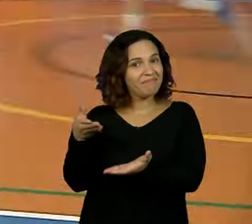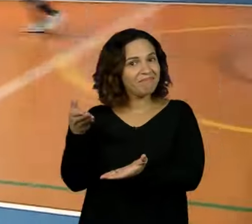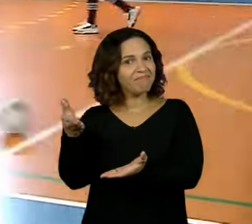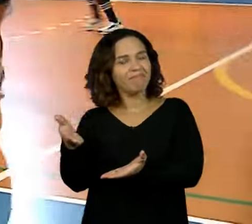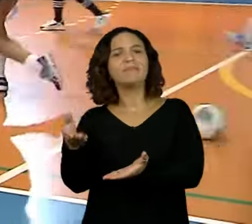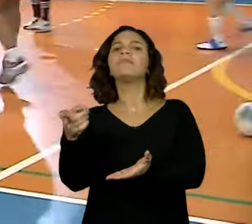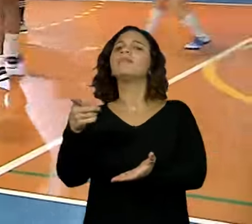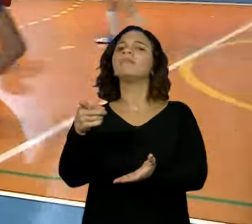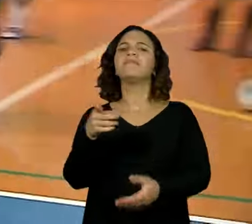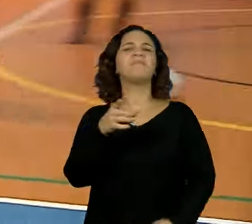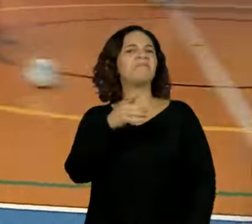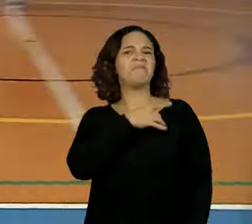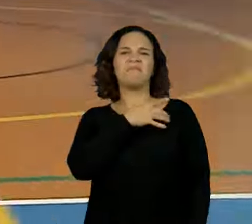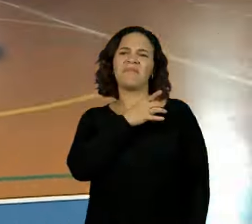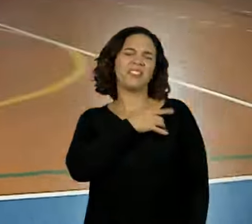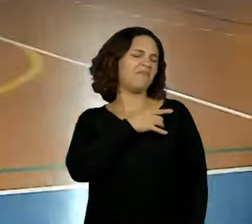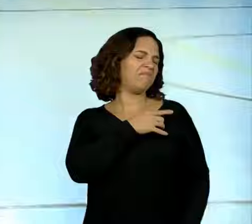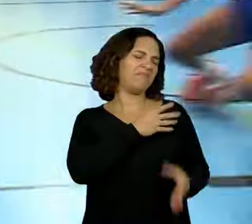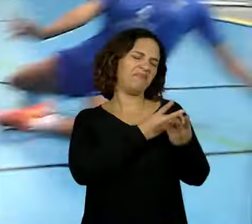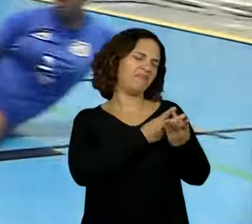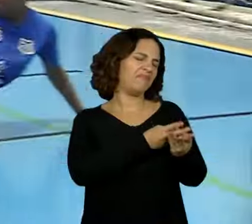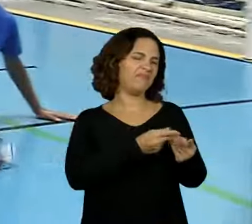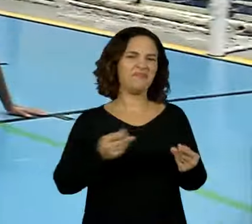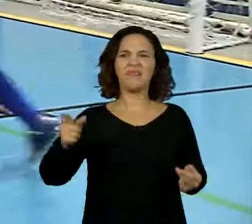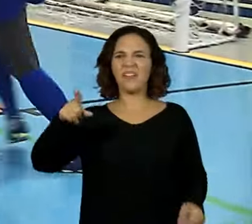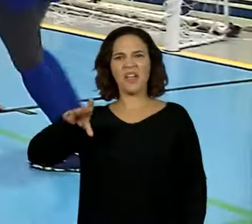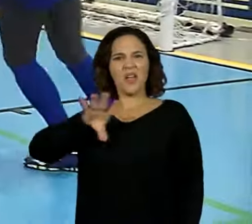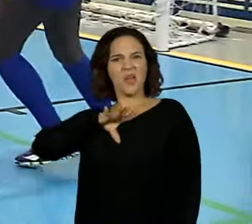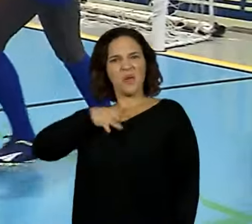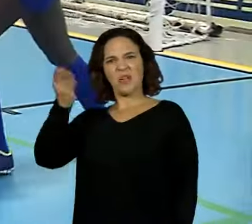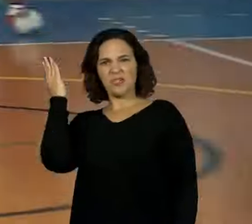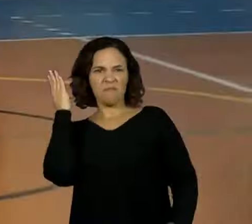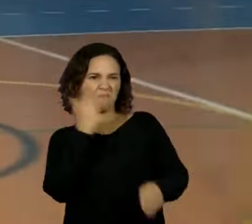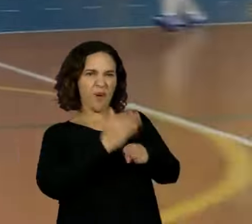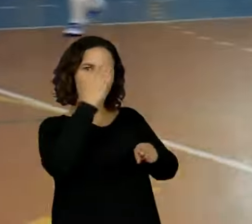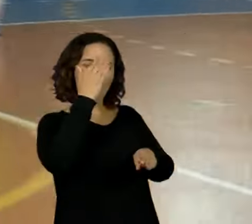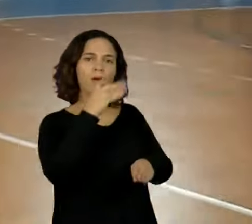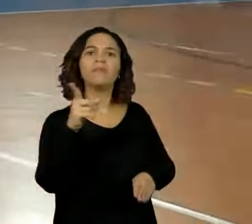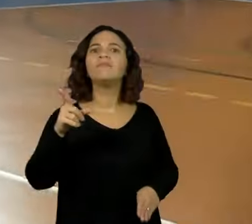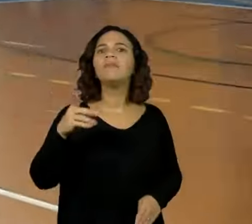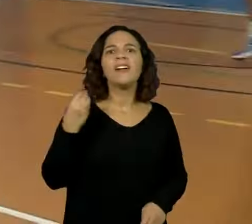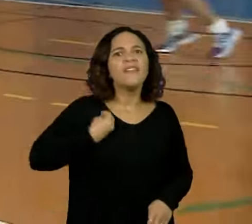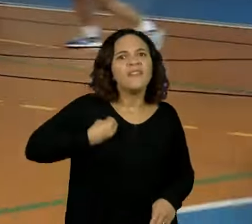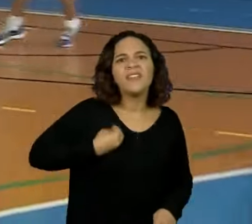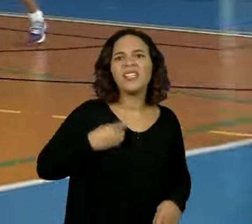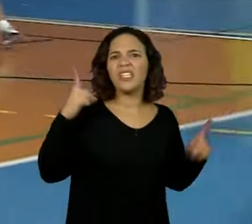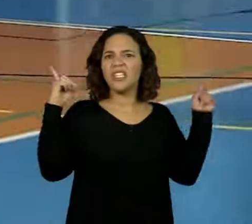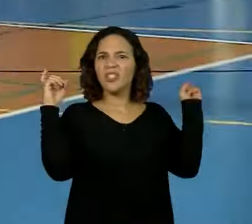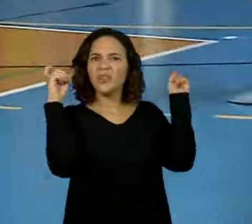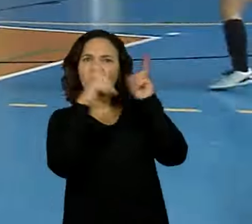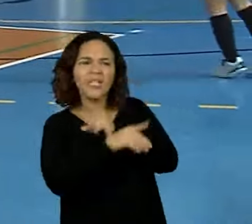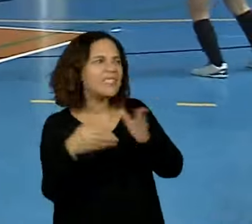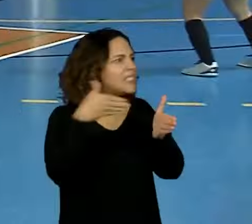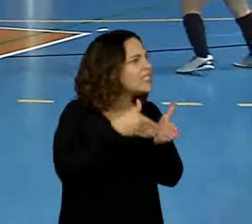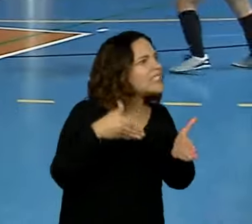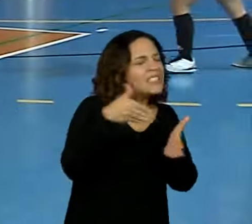medo perde para a coragem e as batalhas da vida se transformam em vitórias.